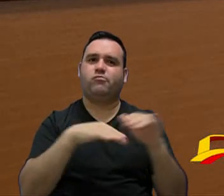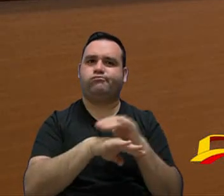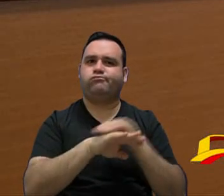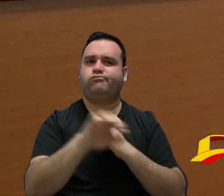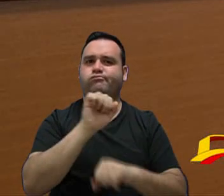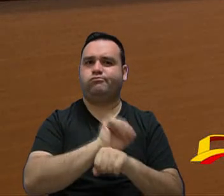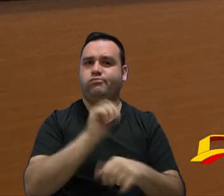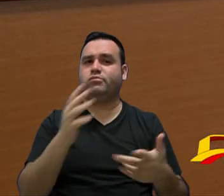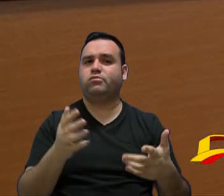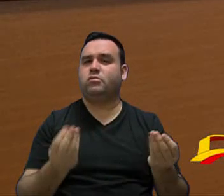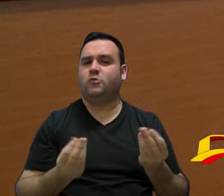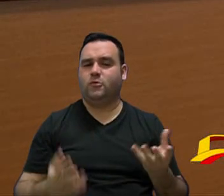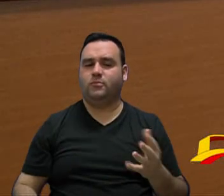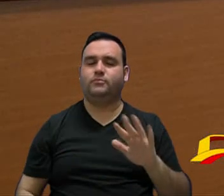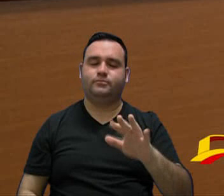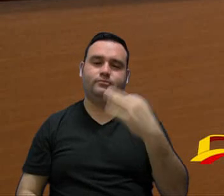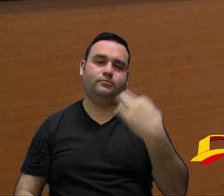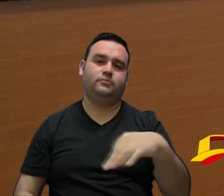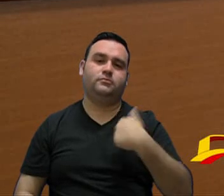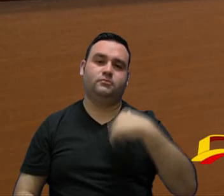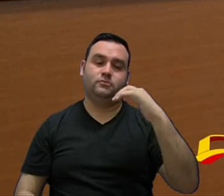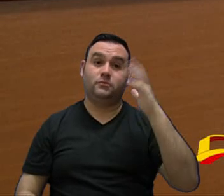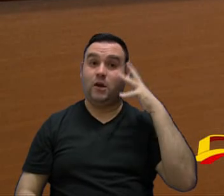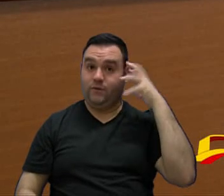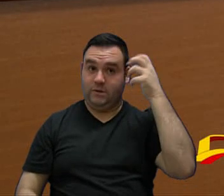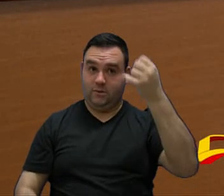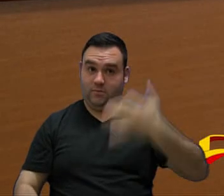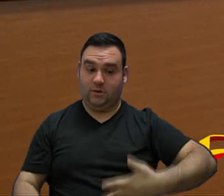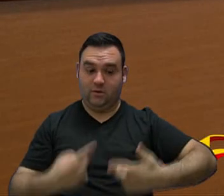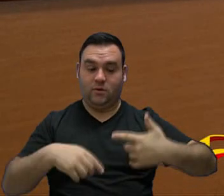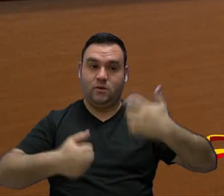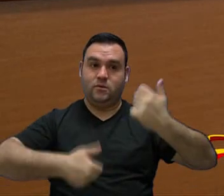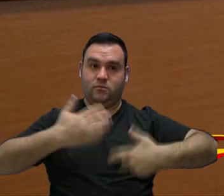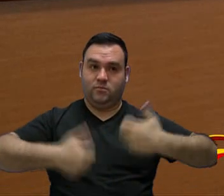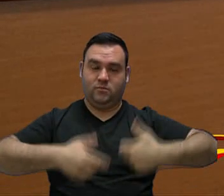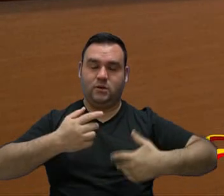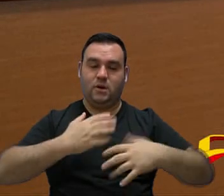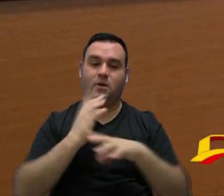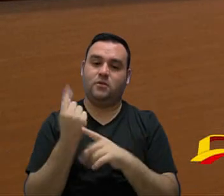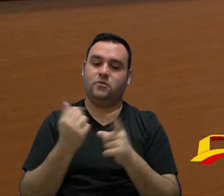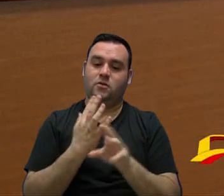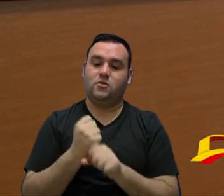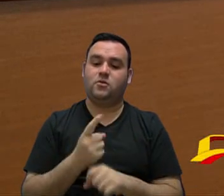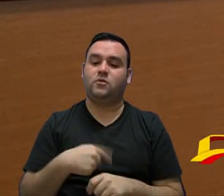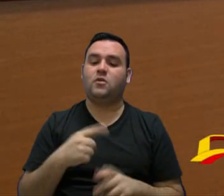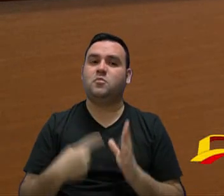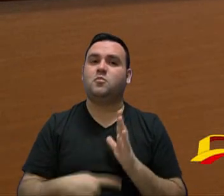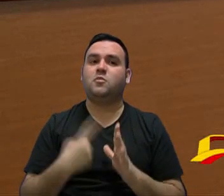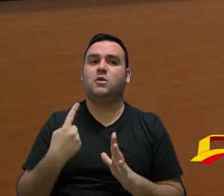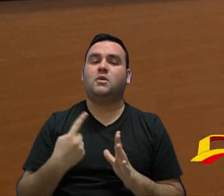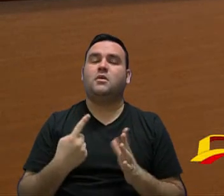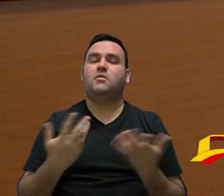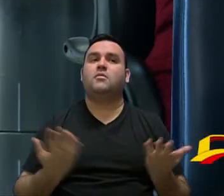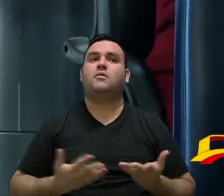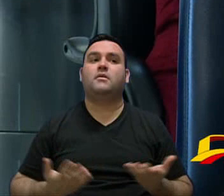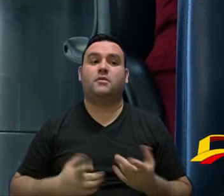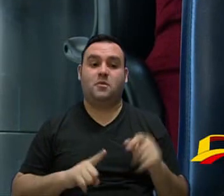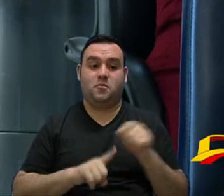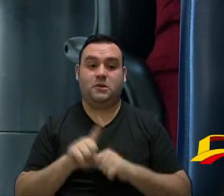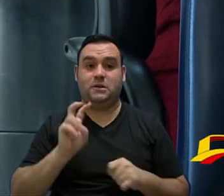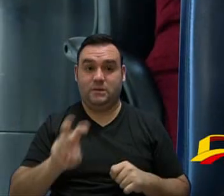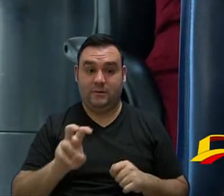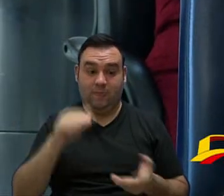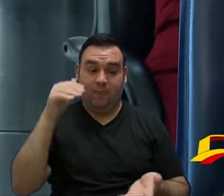eu entendo que nós estamos no momento de prestação de contas e o nosso primeiros nós temos no